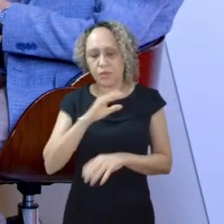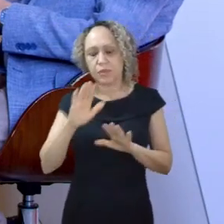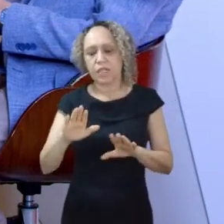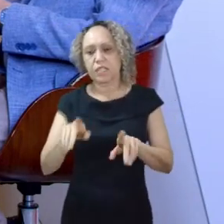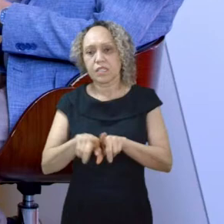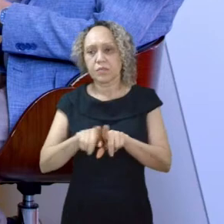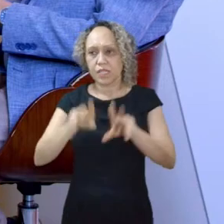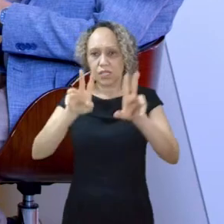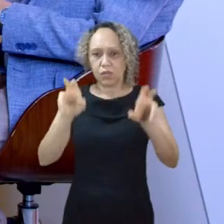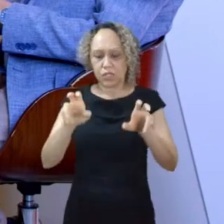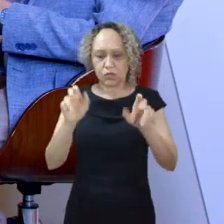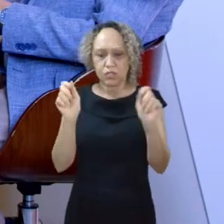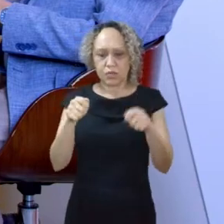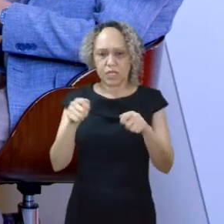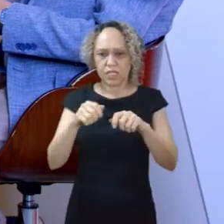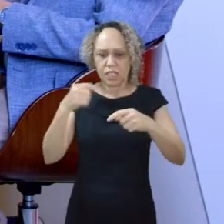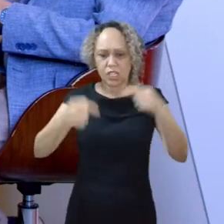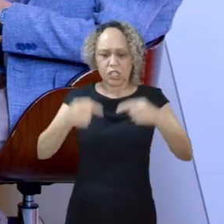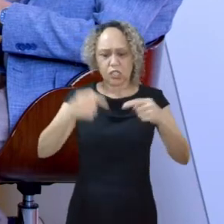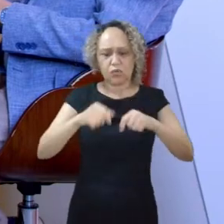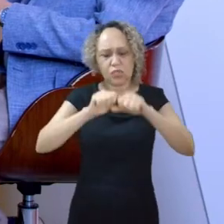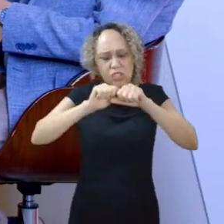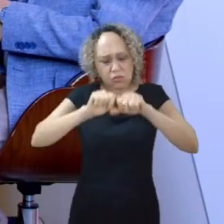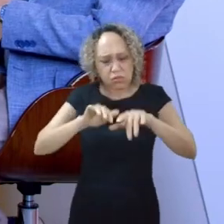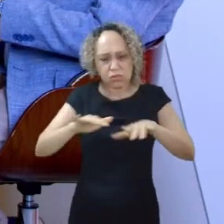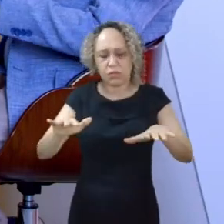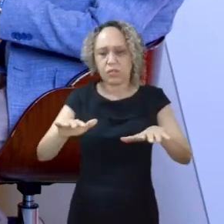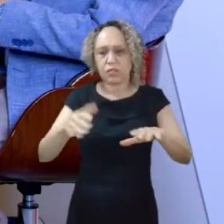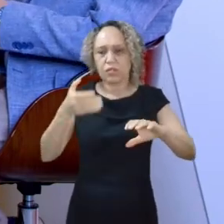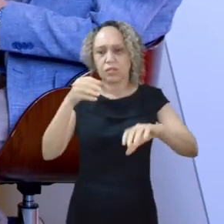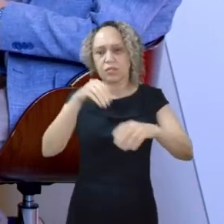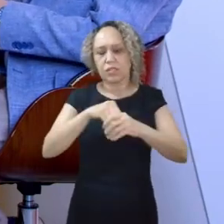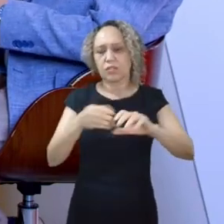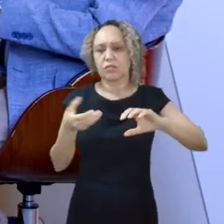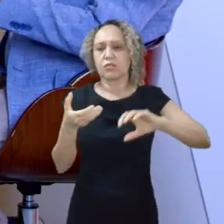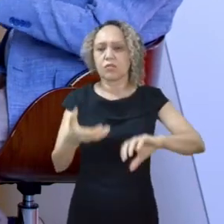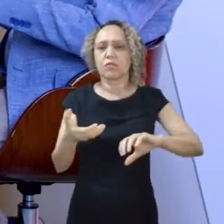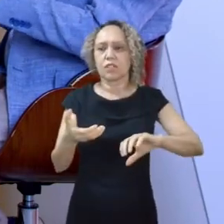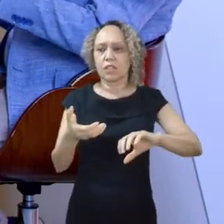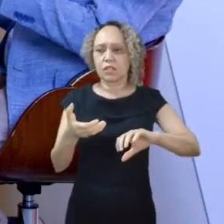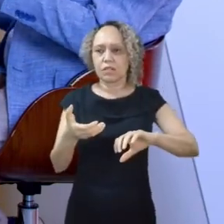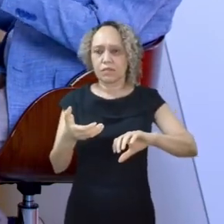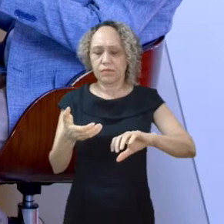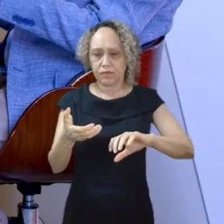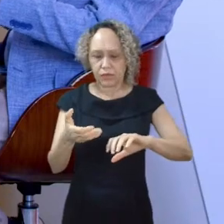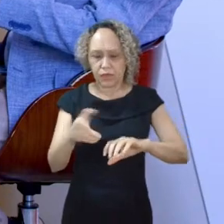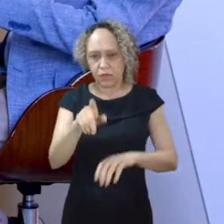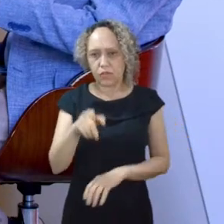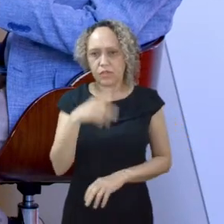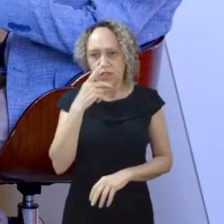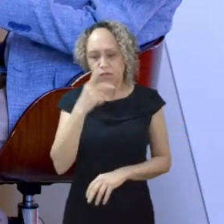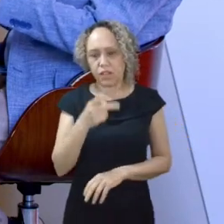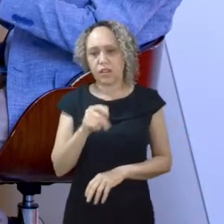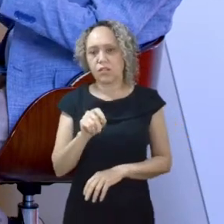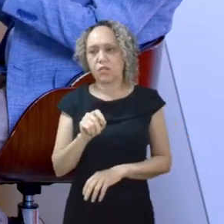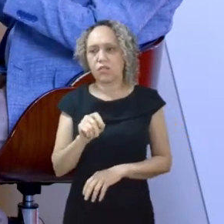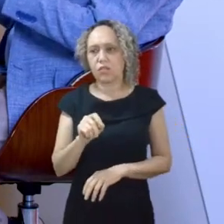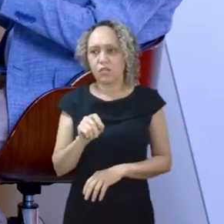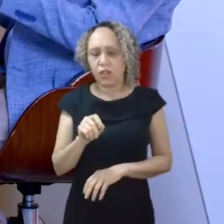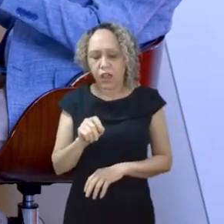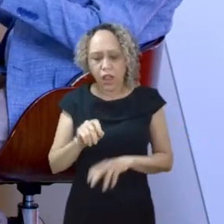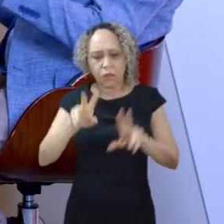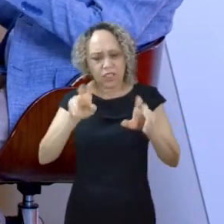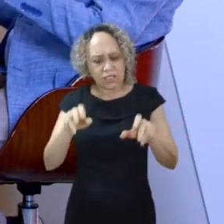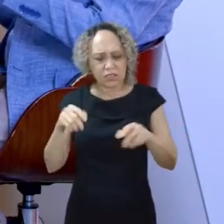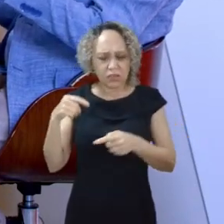ser amplamente discutido também pelo Congresso, né? Inclusive, como você mesmo citou, é uma questão que já vem sendo discutida,